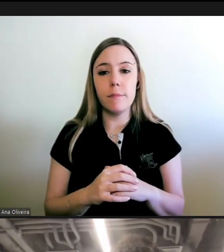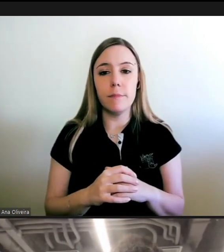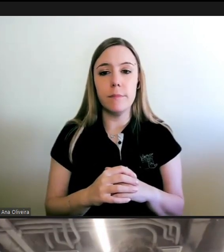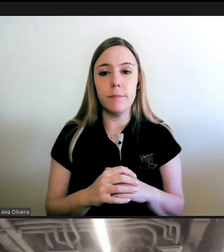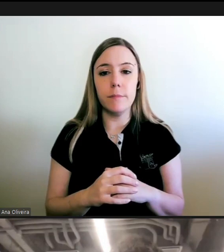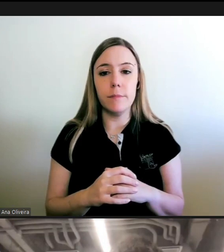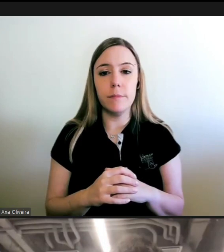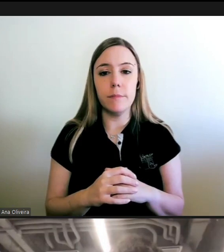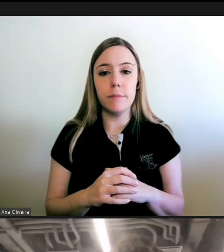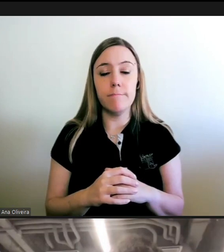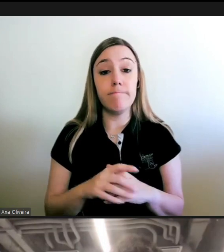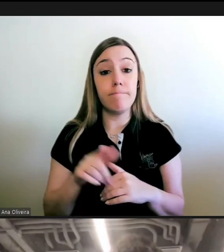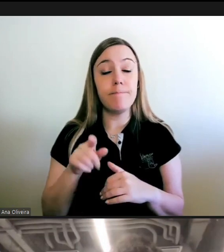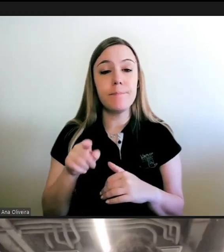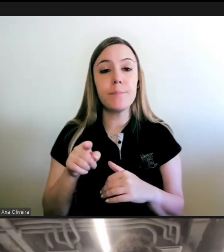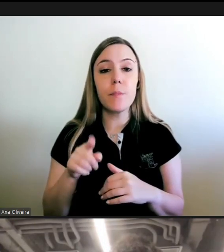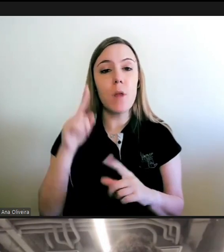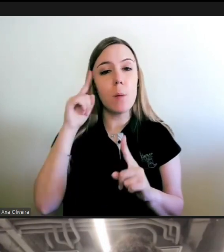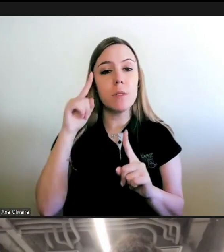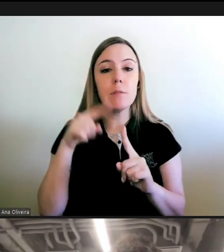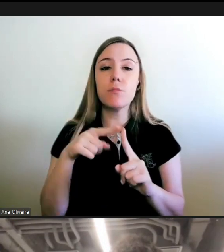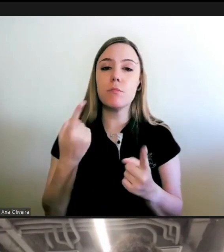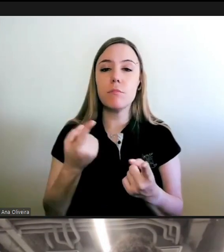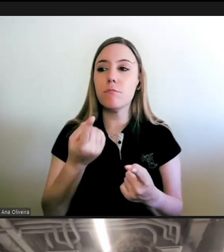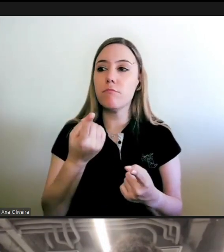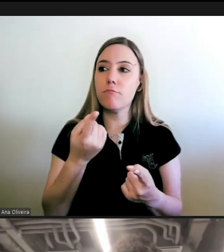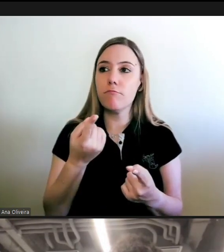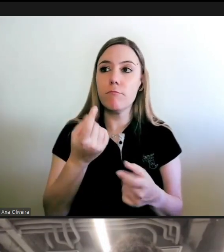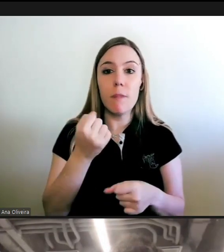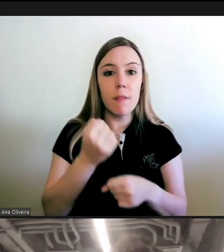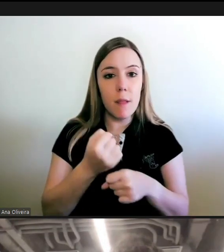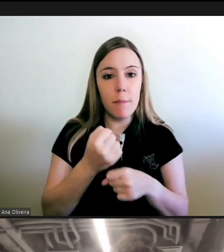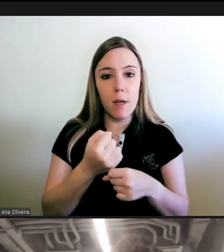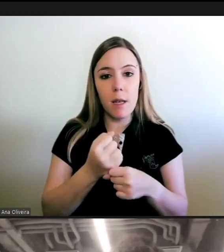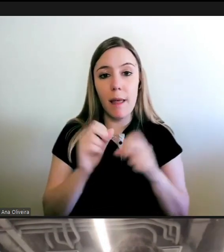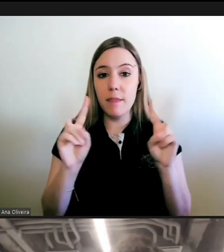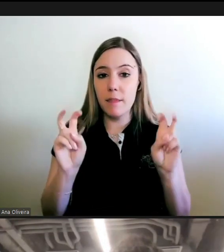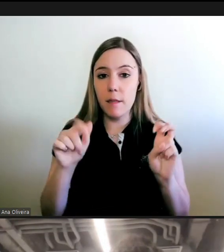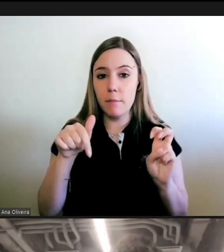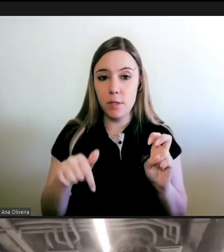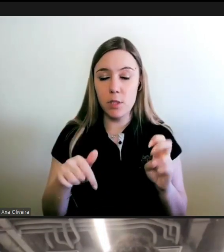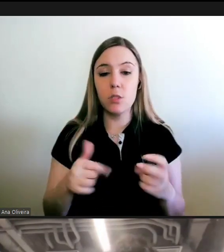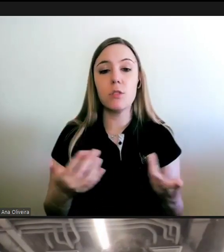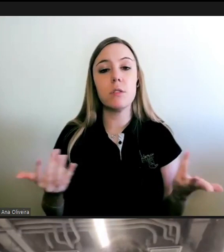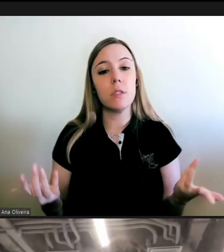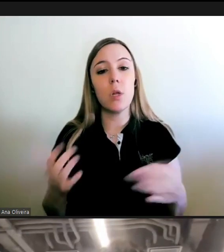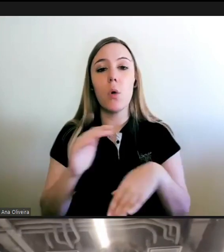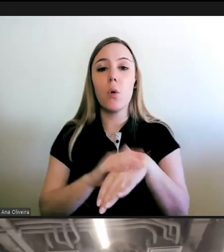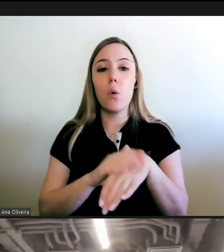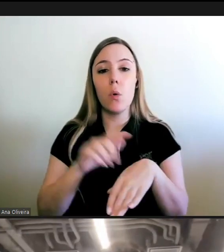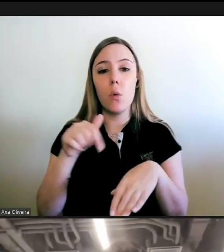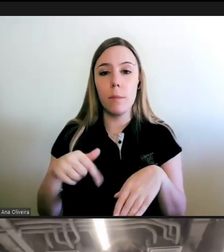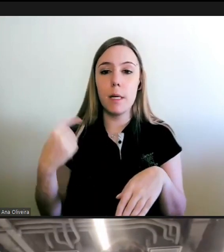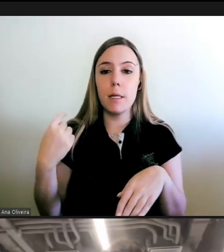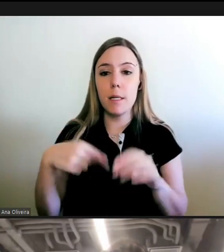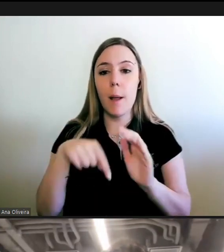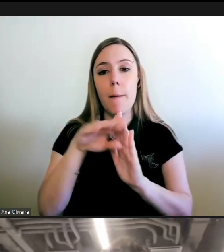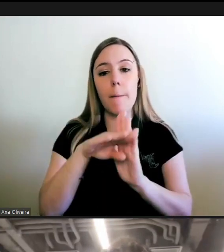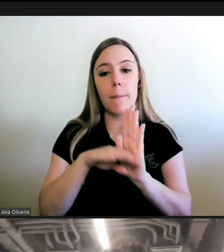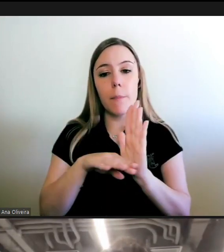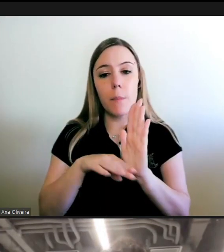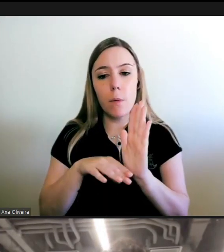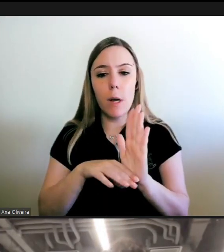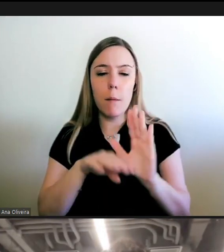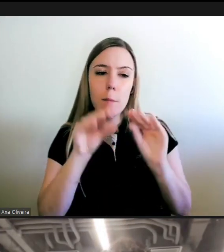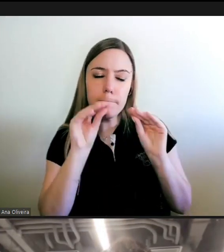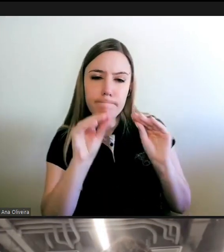que abordam e trabalham de facto estes temas, e neste quadro temos tido programas de mentoring e de